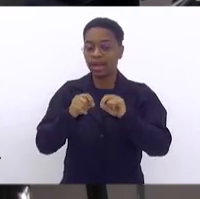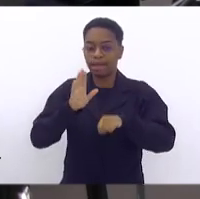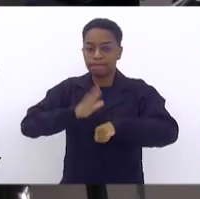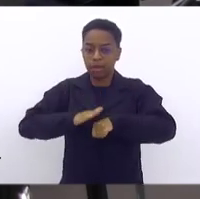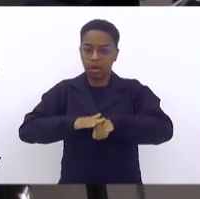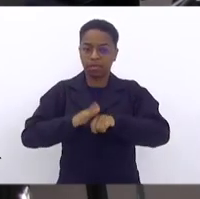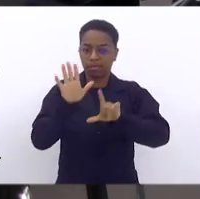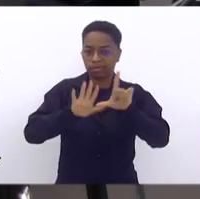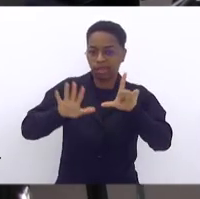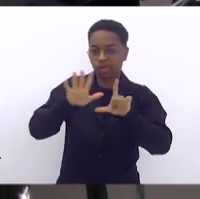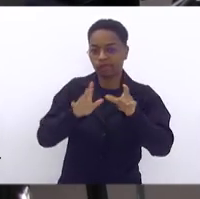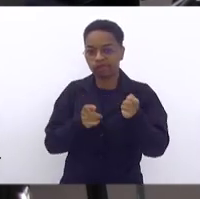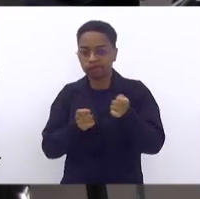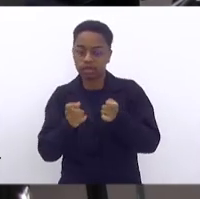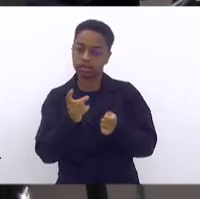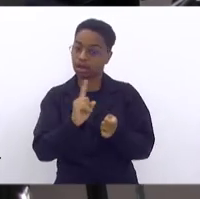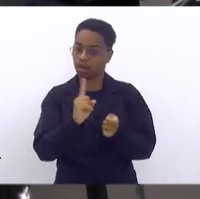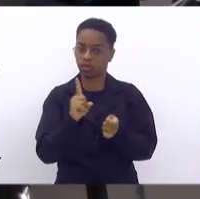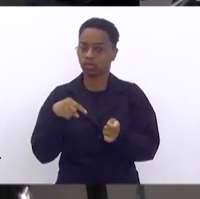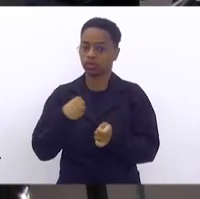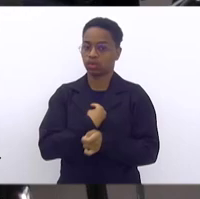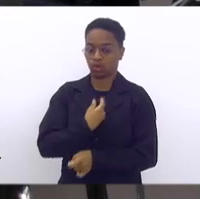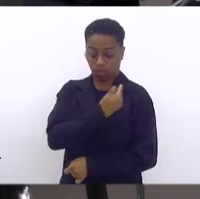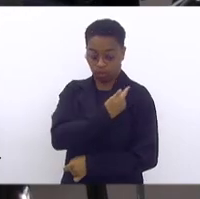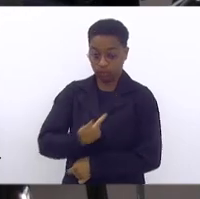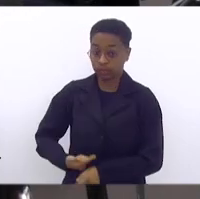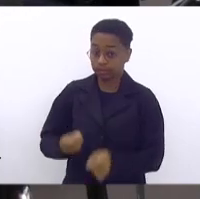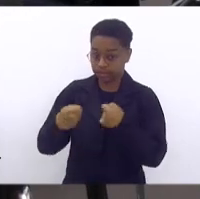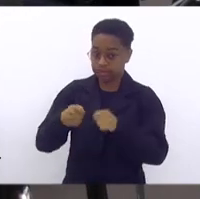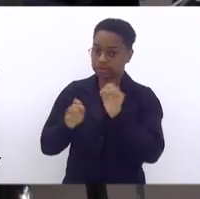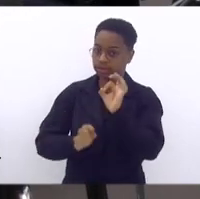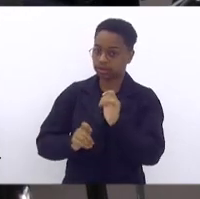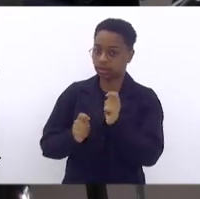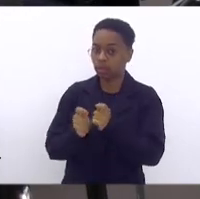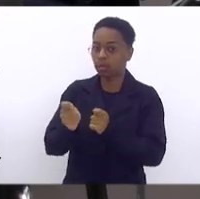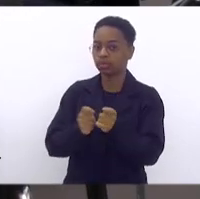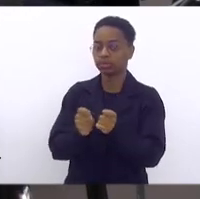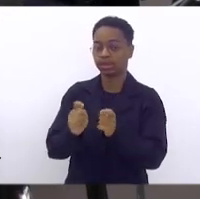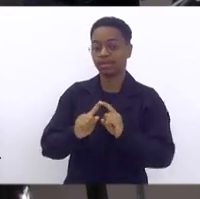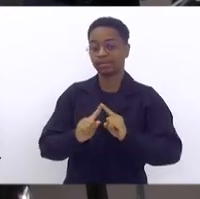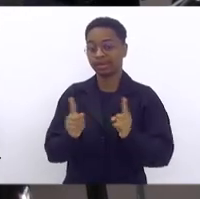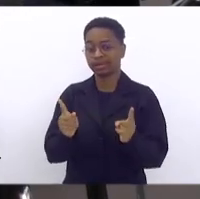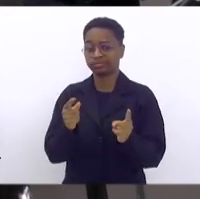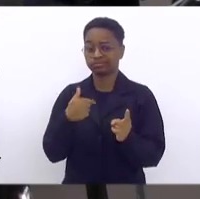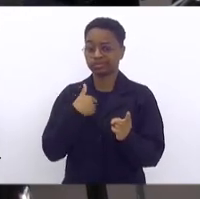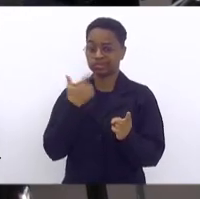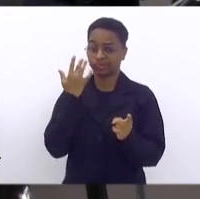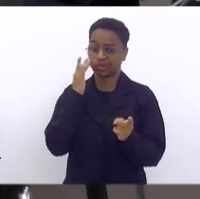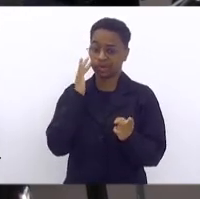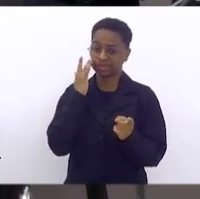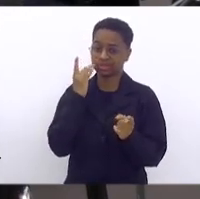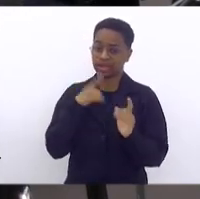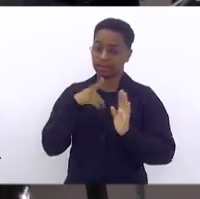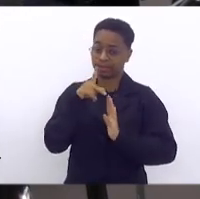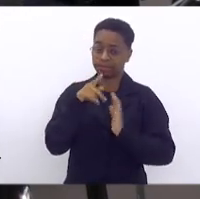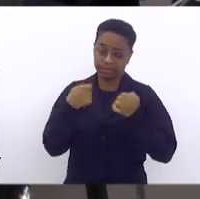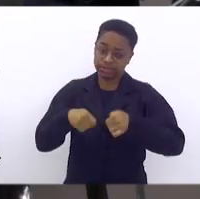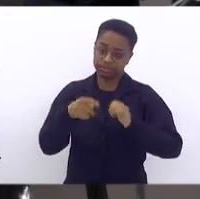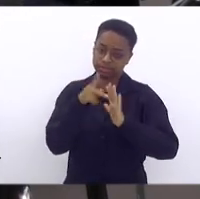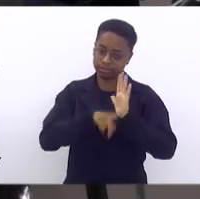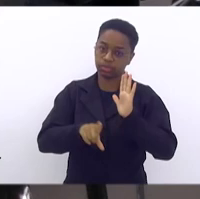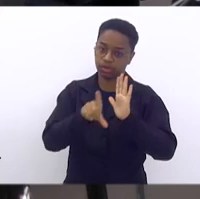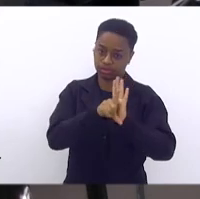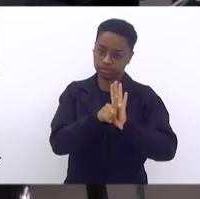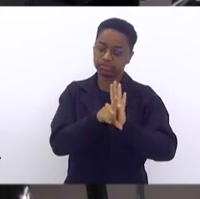sim serem reguladas. Mas eu acho que isso já é dentro de um projeto de lei e tudo